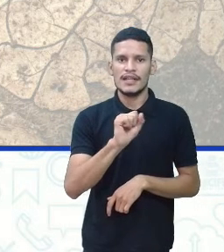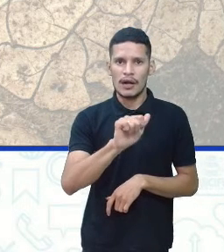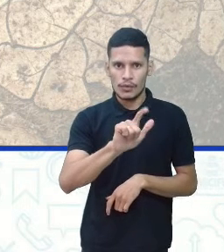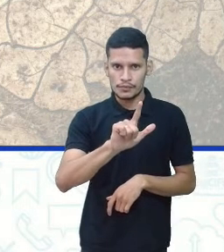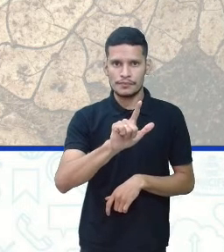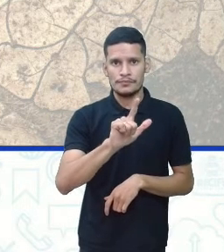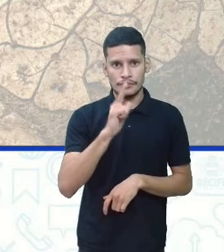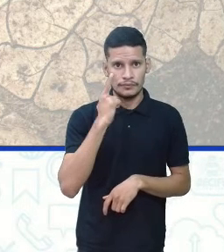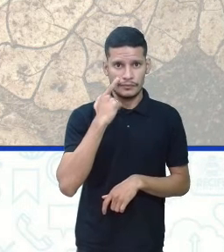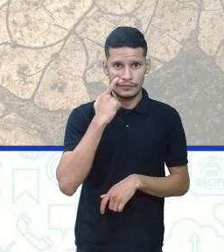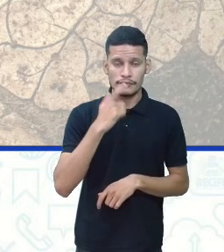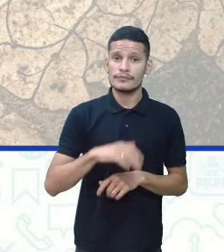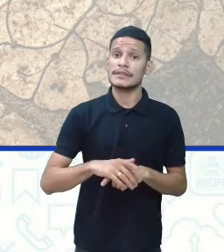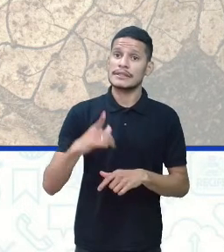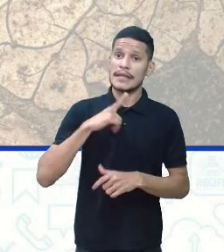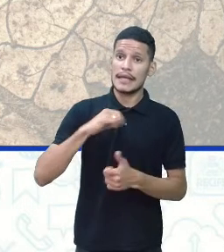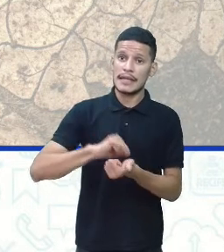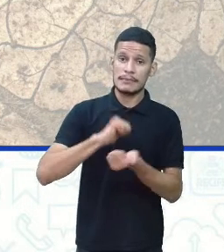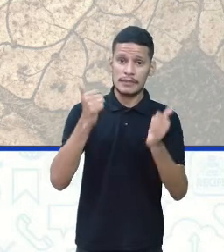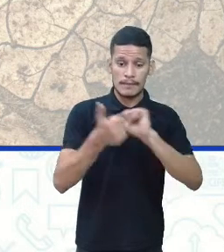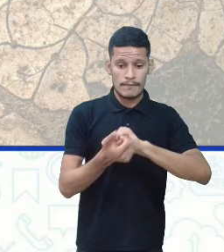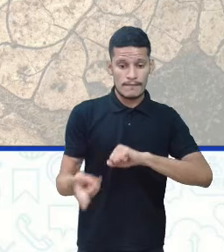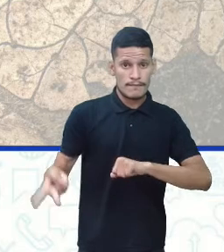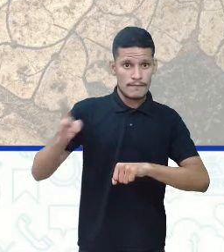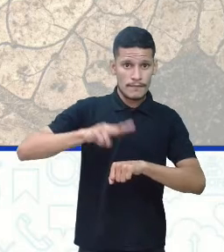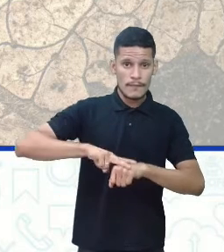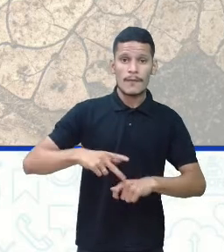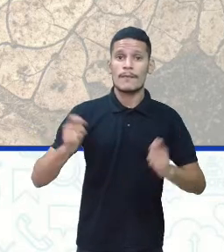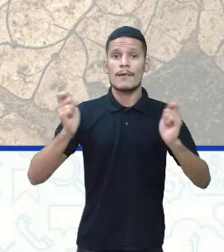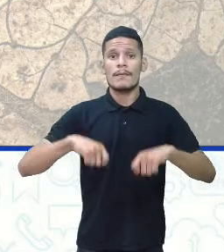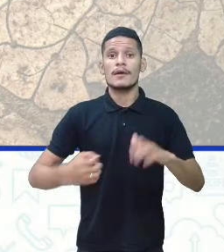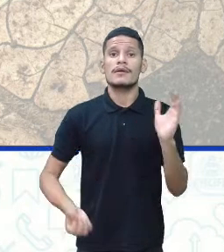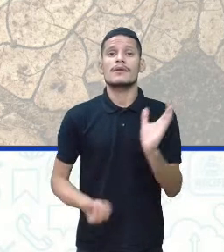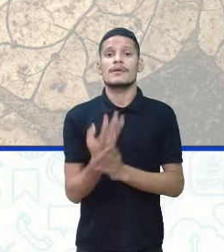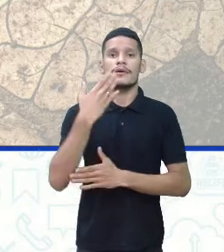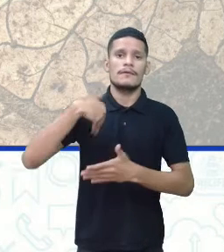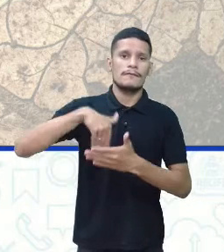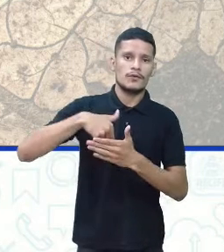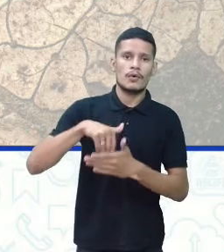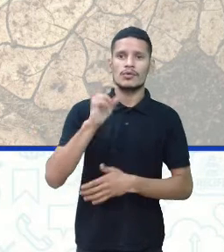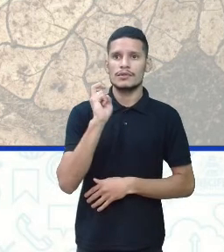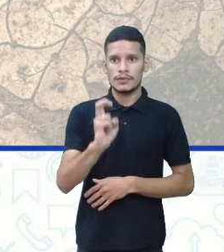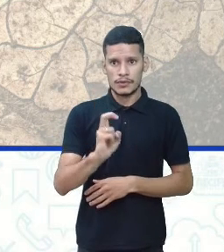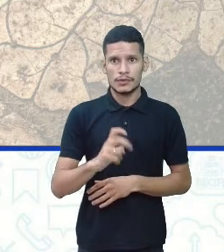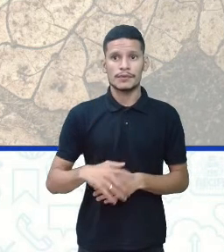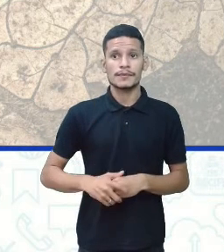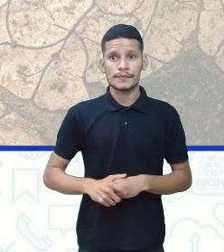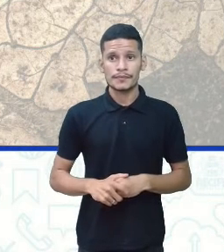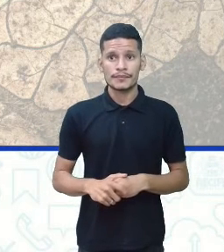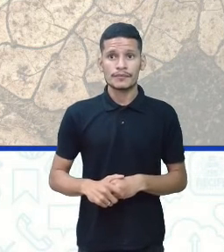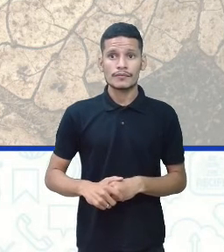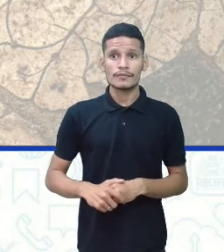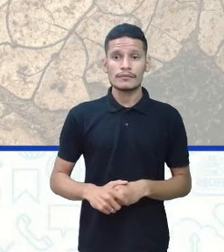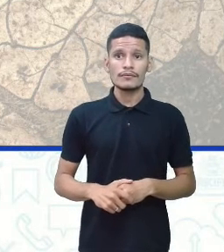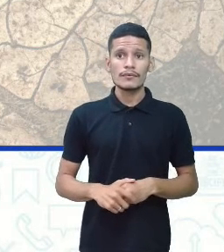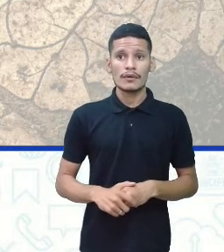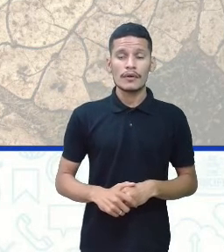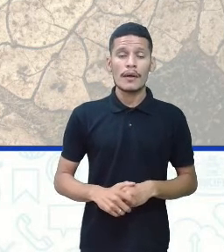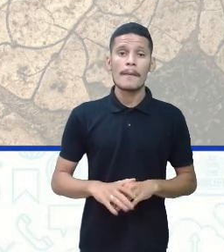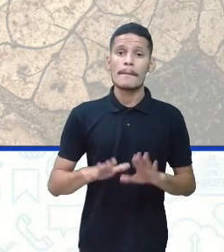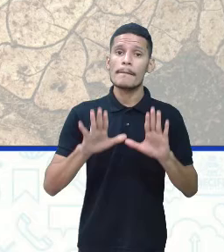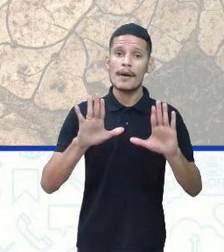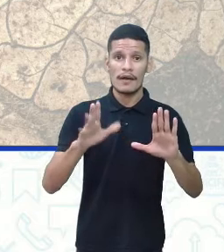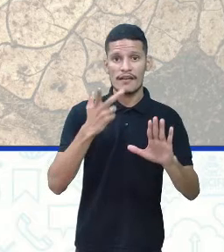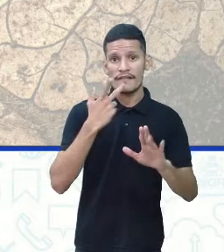aí, ele traz a adaptação das duas que forma o futebol de 5, né? E aí, ele está falando